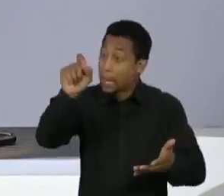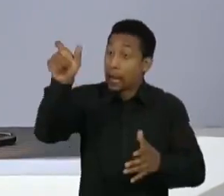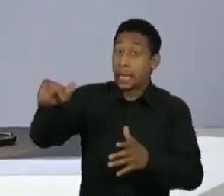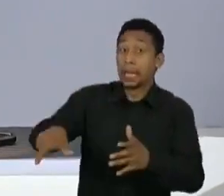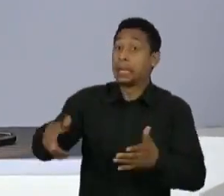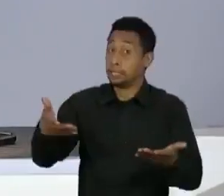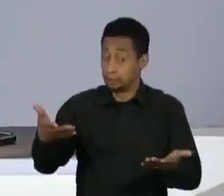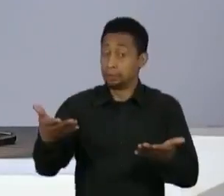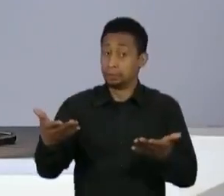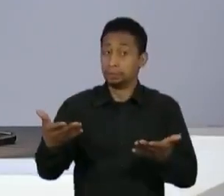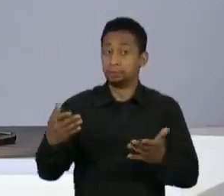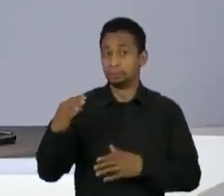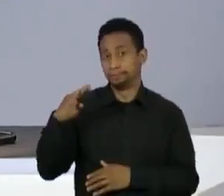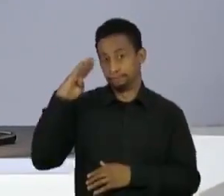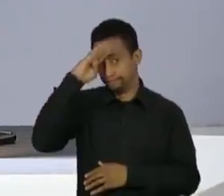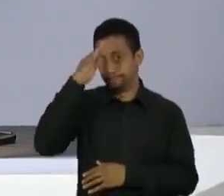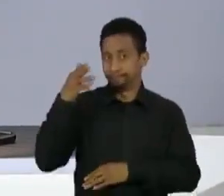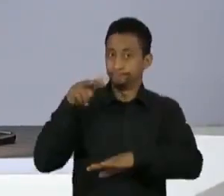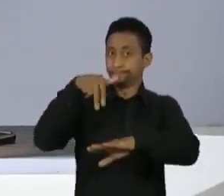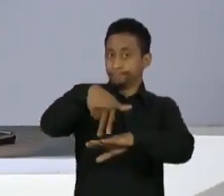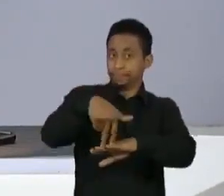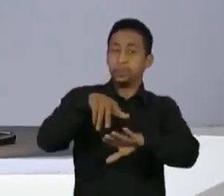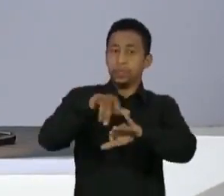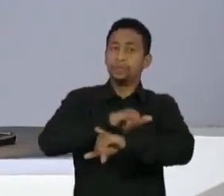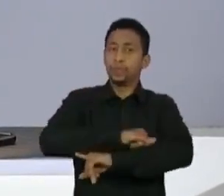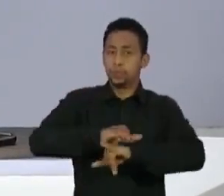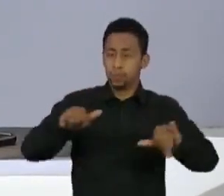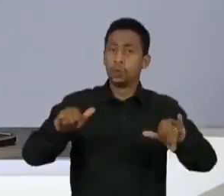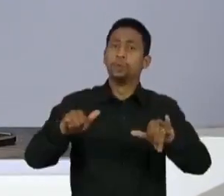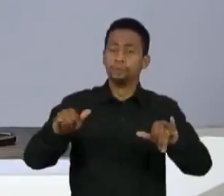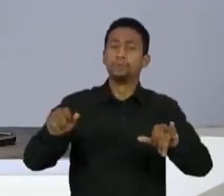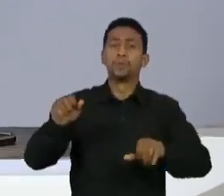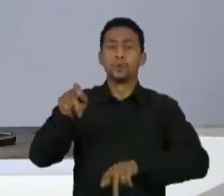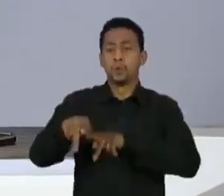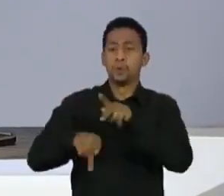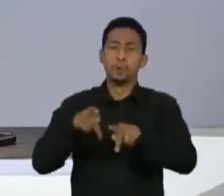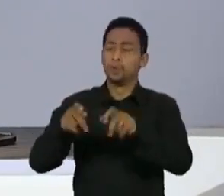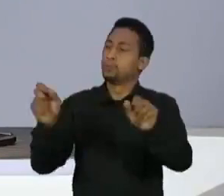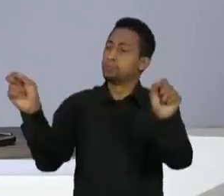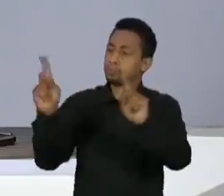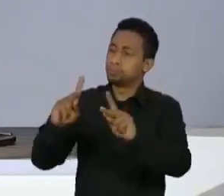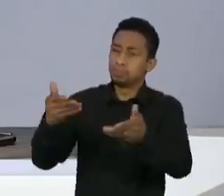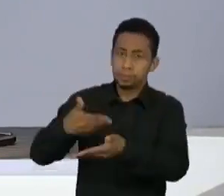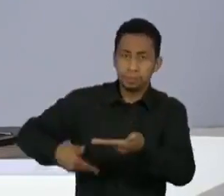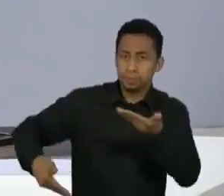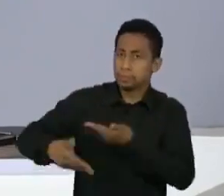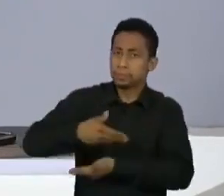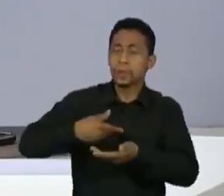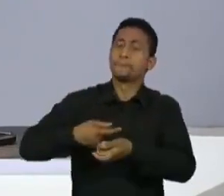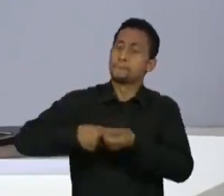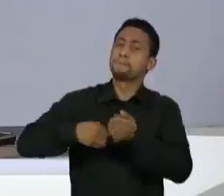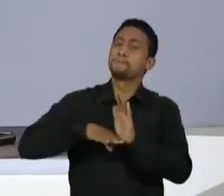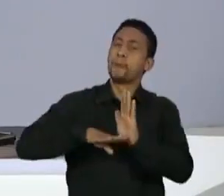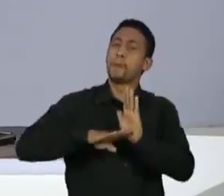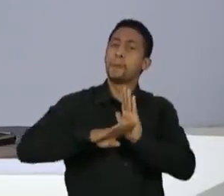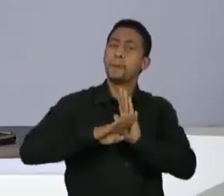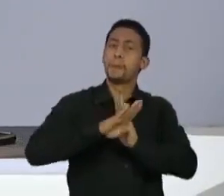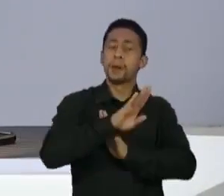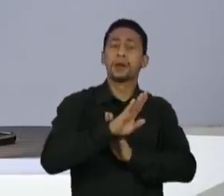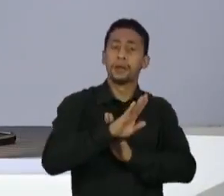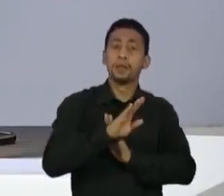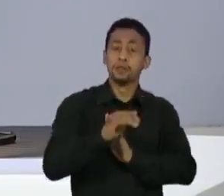iria entregar um país reconciliado, pacificado e em ritmo de crescimento. O